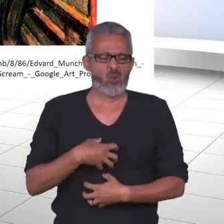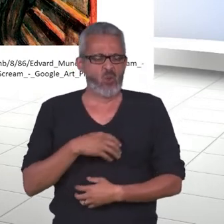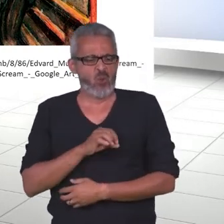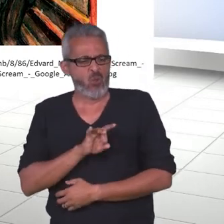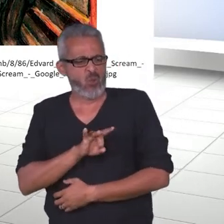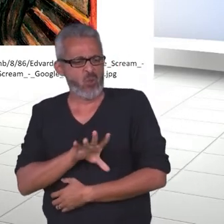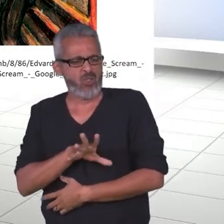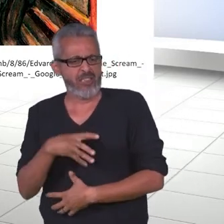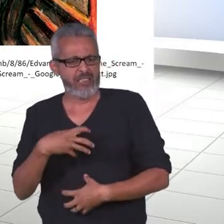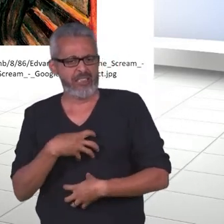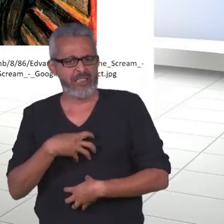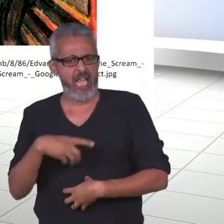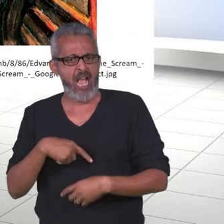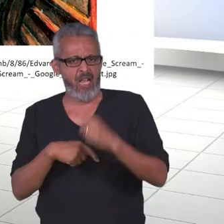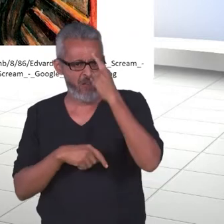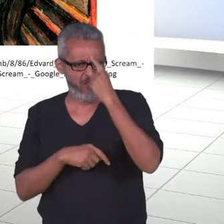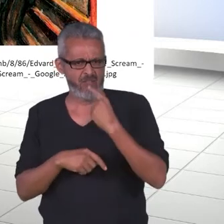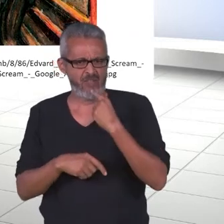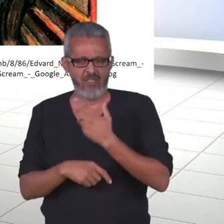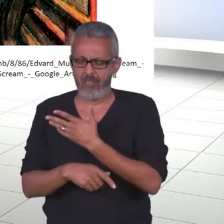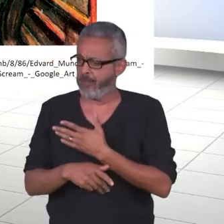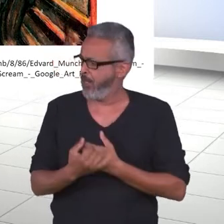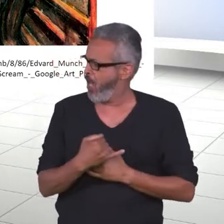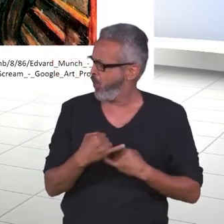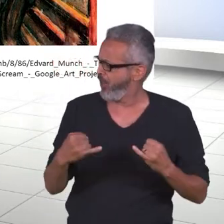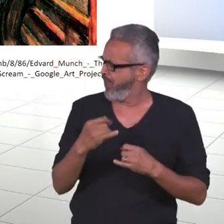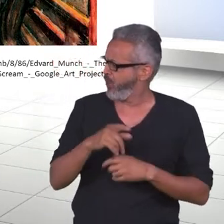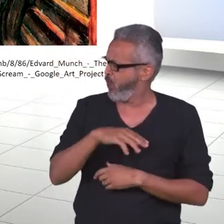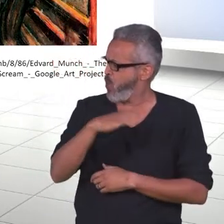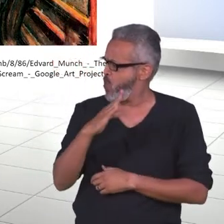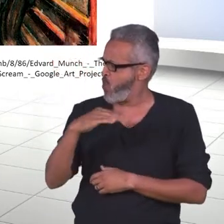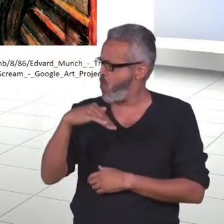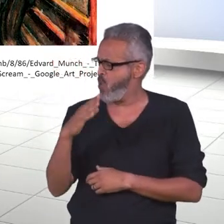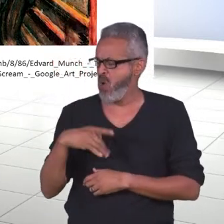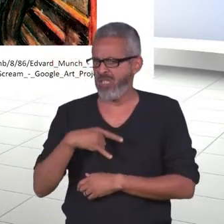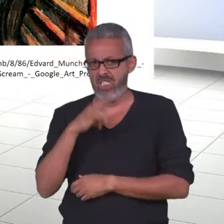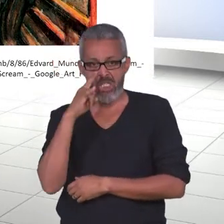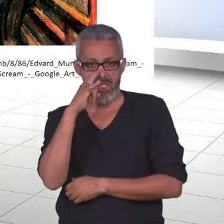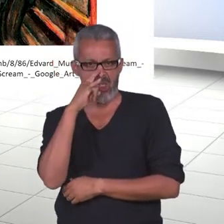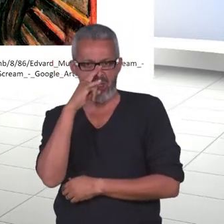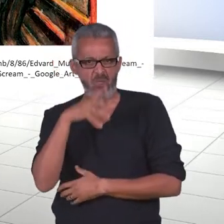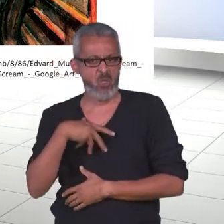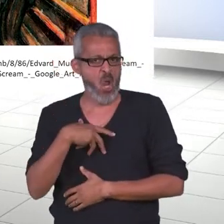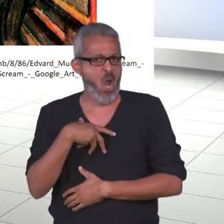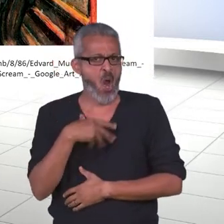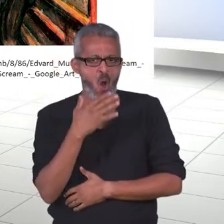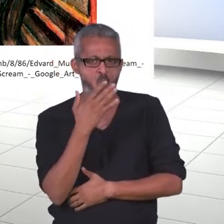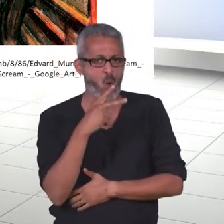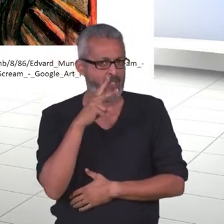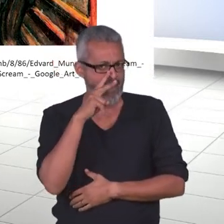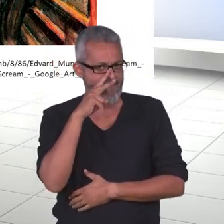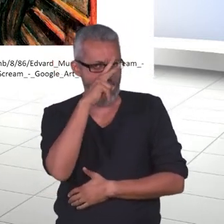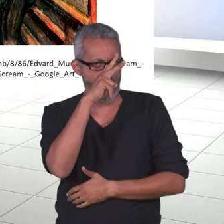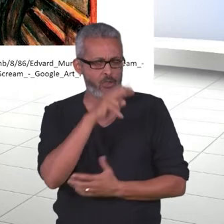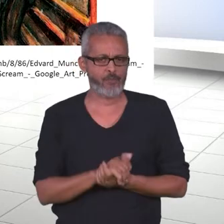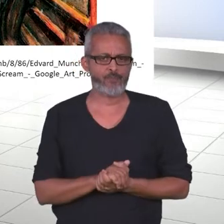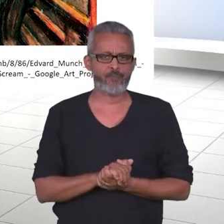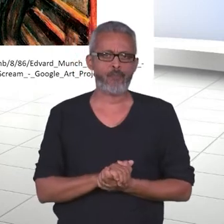e solidão sentida pela figura, naqueles traços ondulados e sombrios de cores